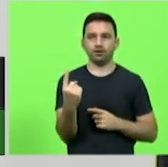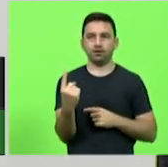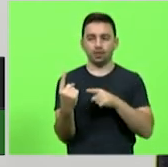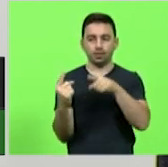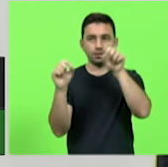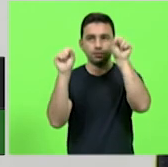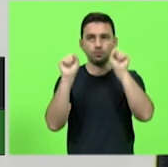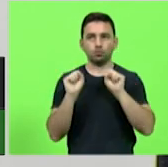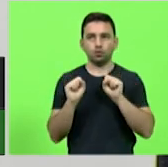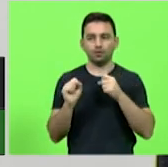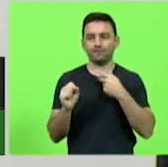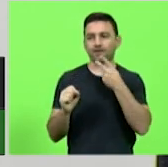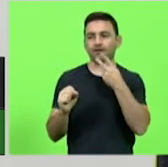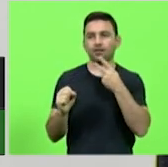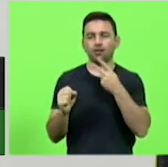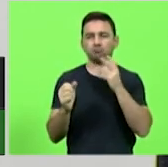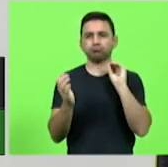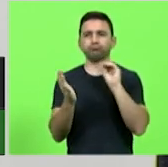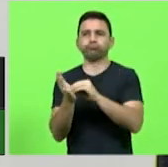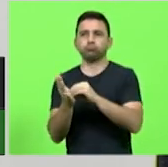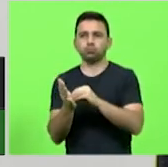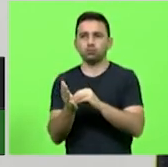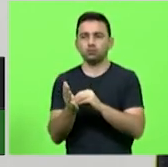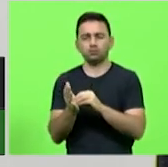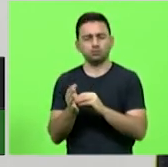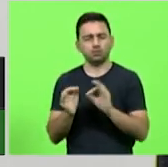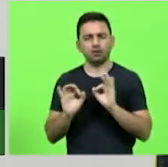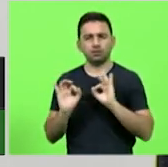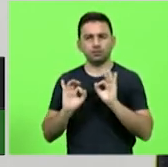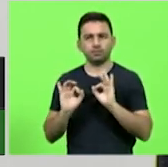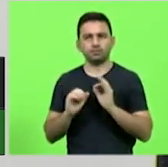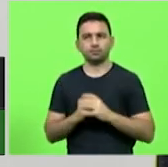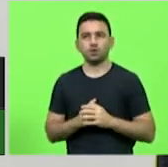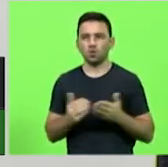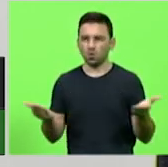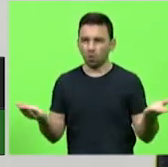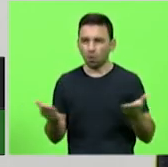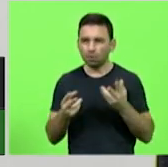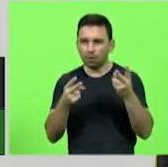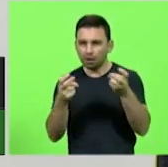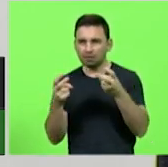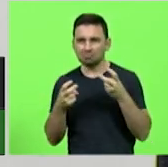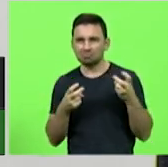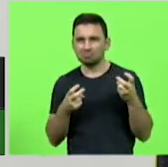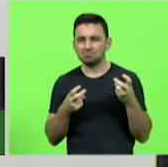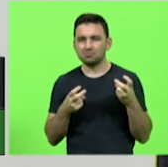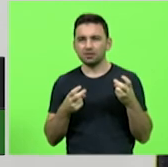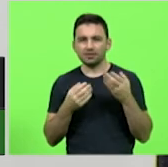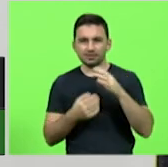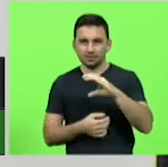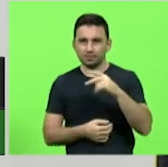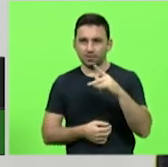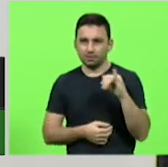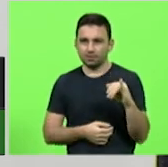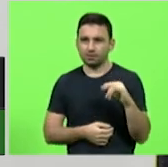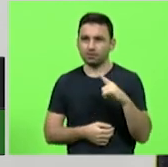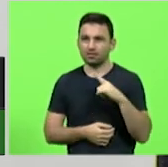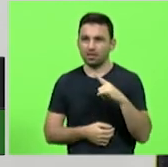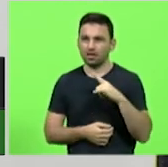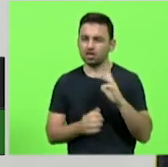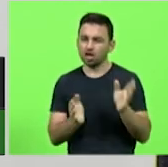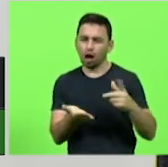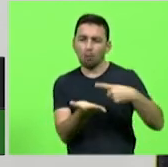falar. E o que nós vemos hoje, ali na CPI, é que existe um circo